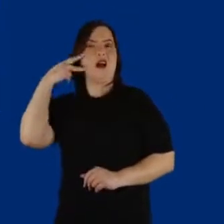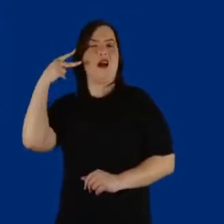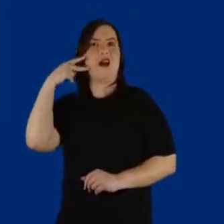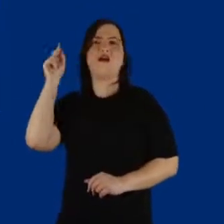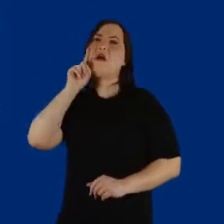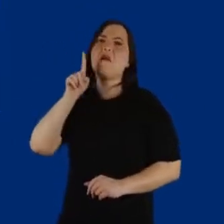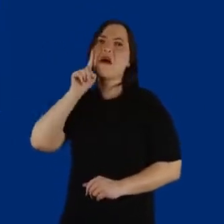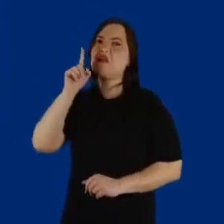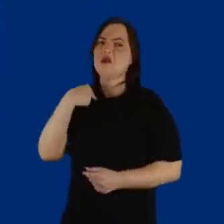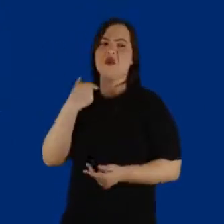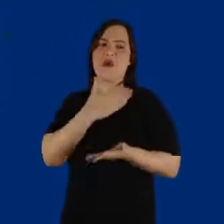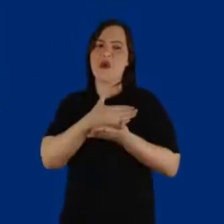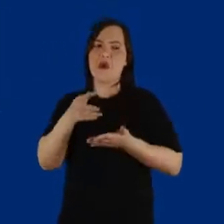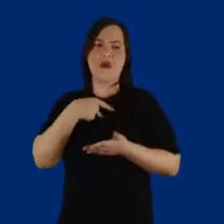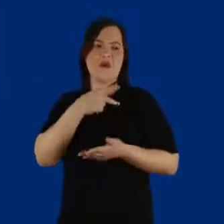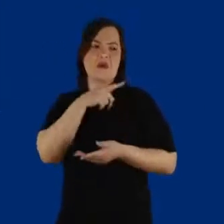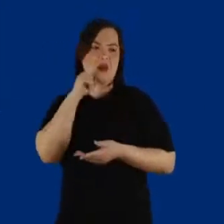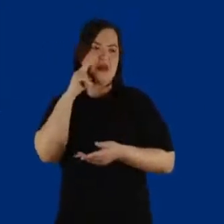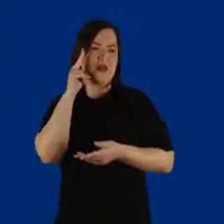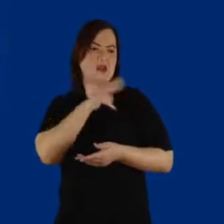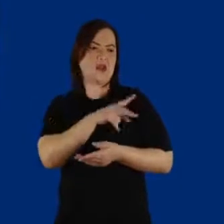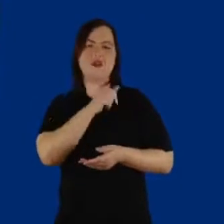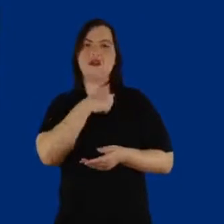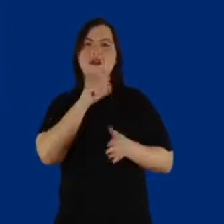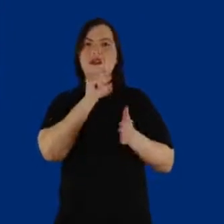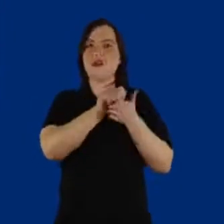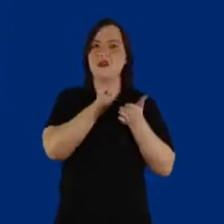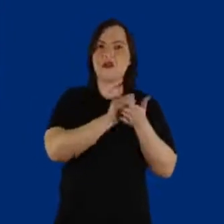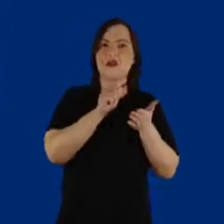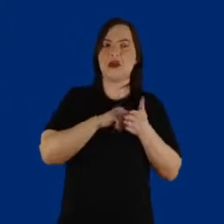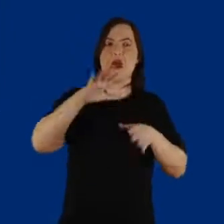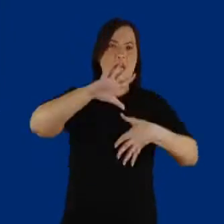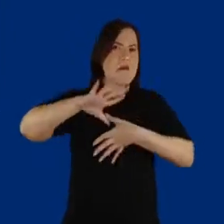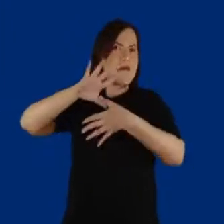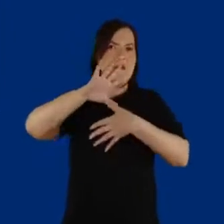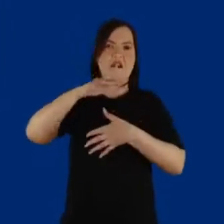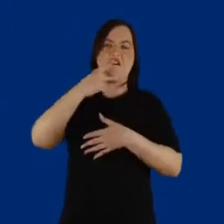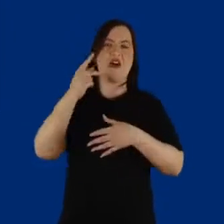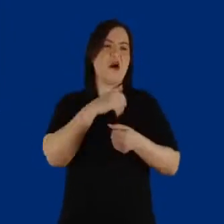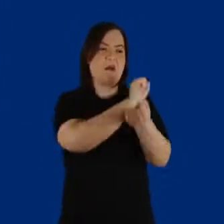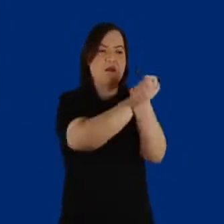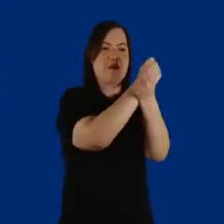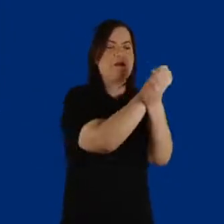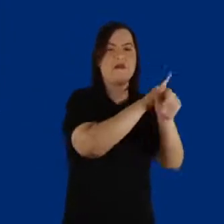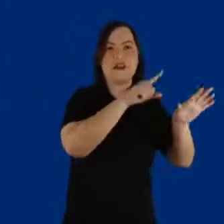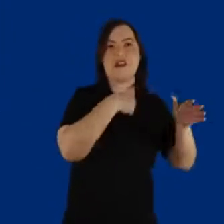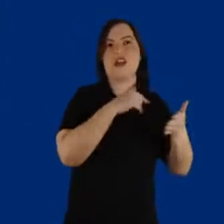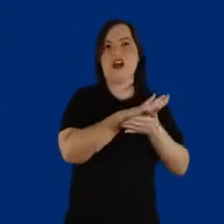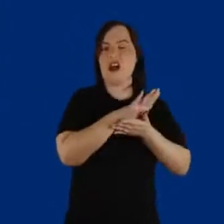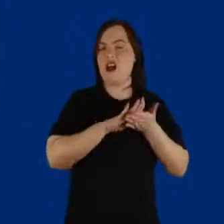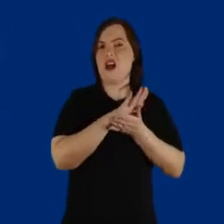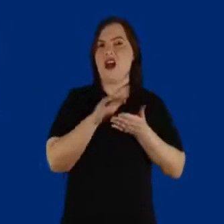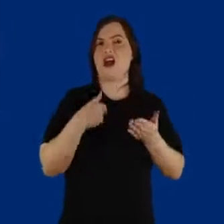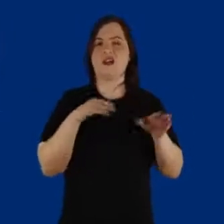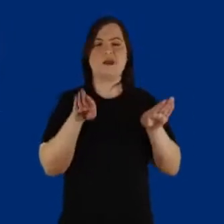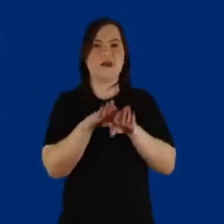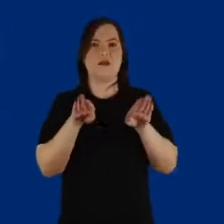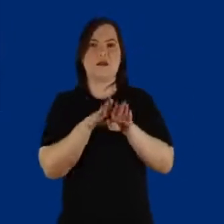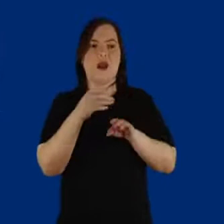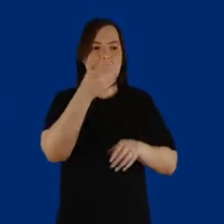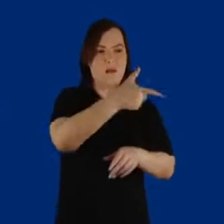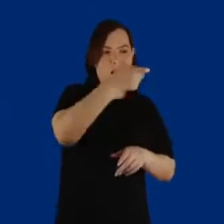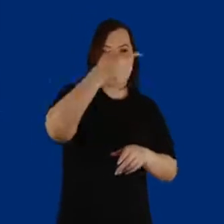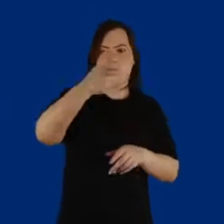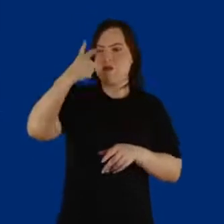nem começaram a endereçar isso. A América não falou sobre escravidão, nem também sobre os